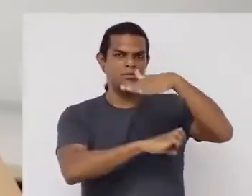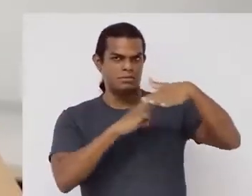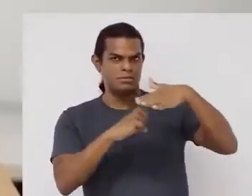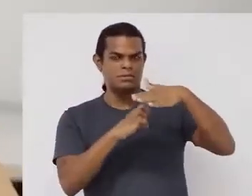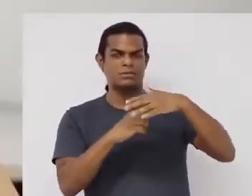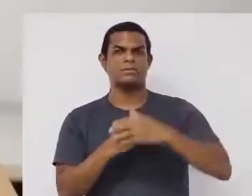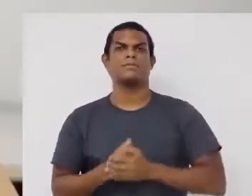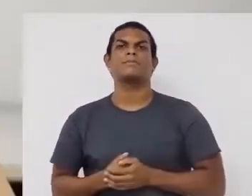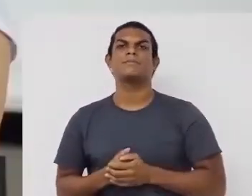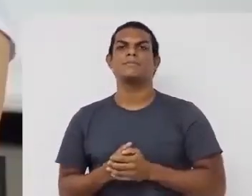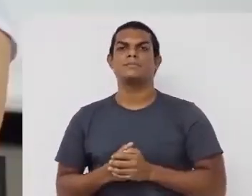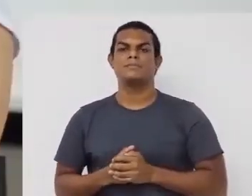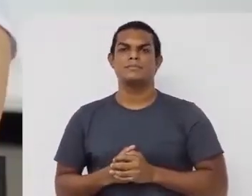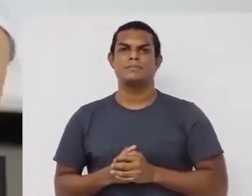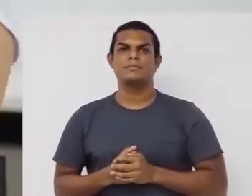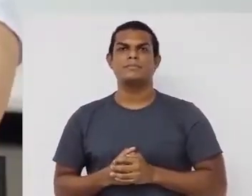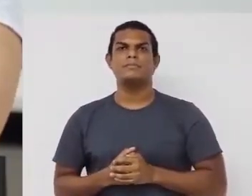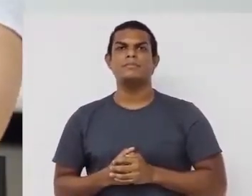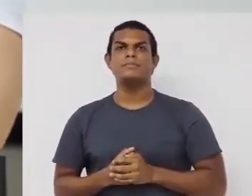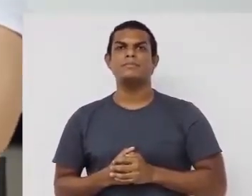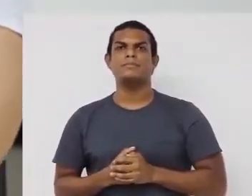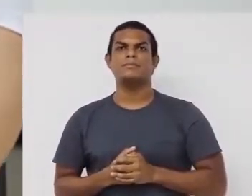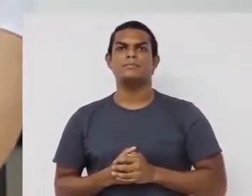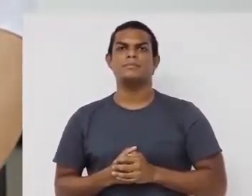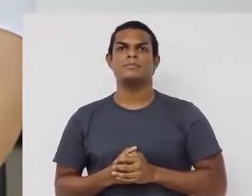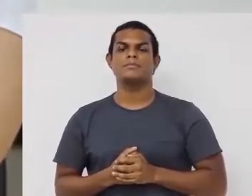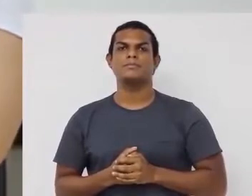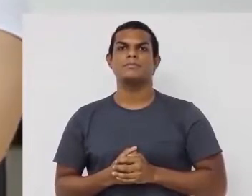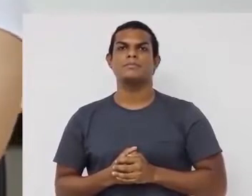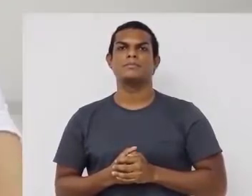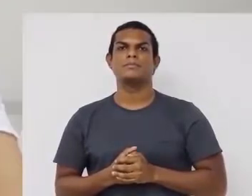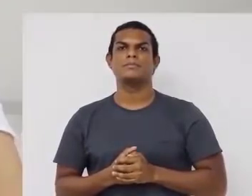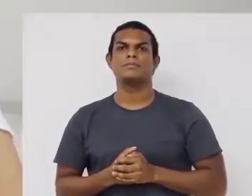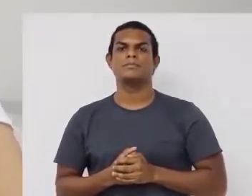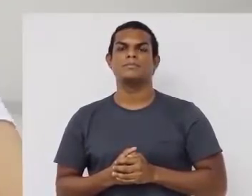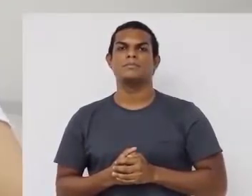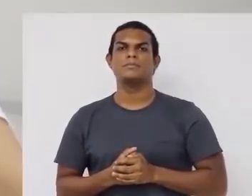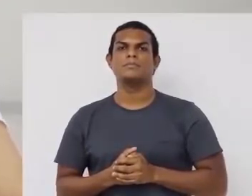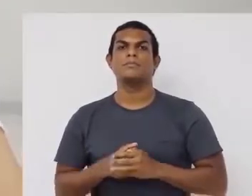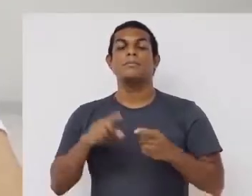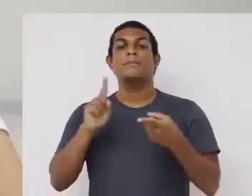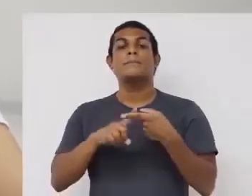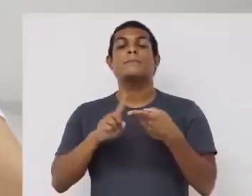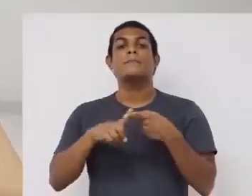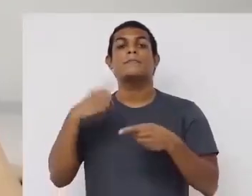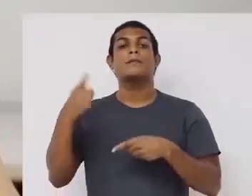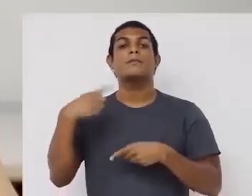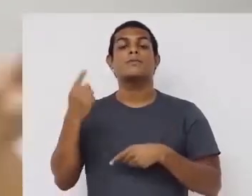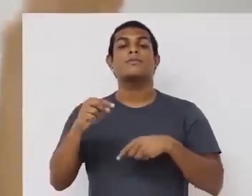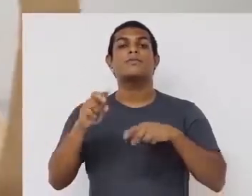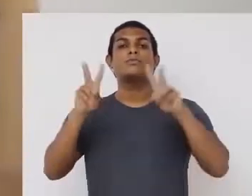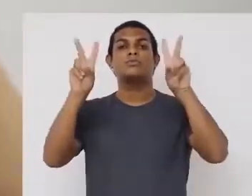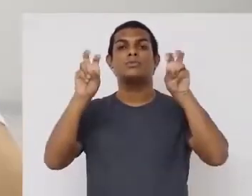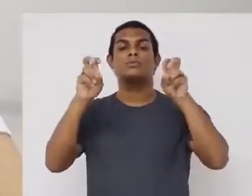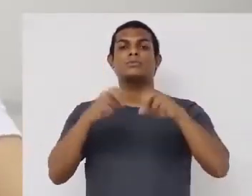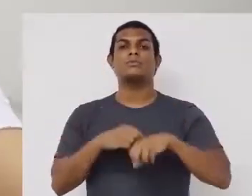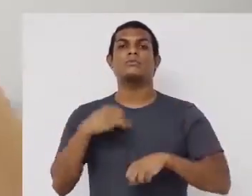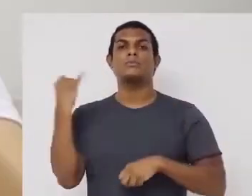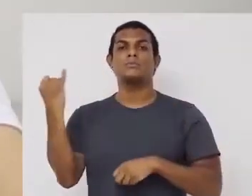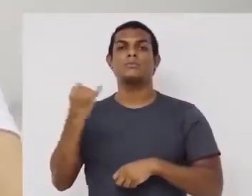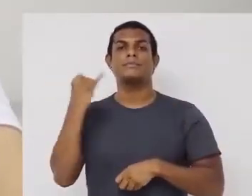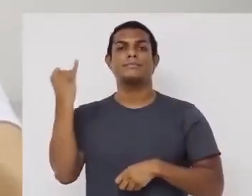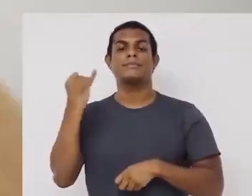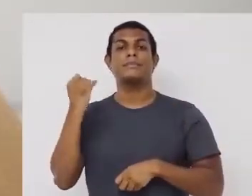investimento, além das despesas e além dos custos, eu tenho um outro valor que não